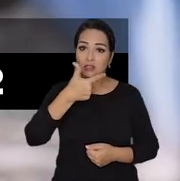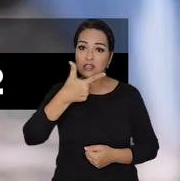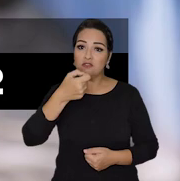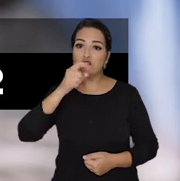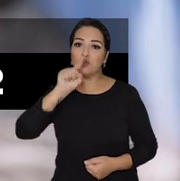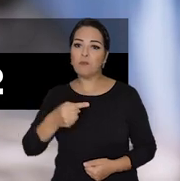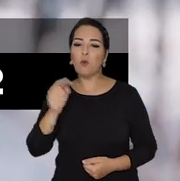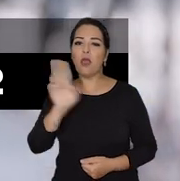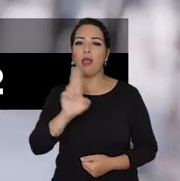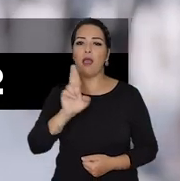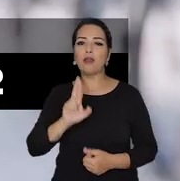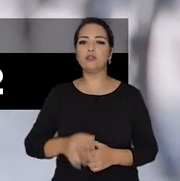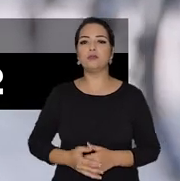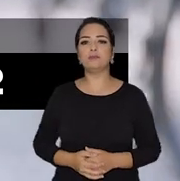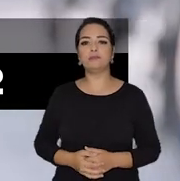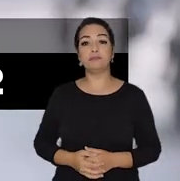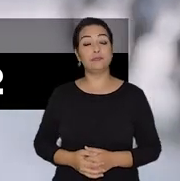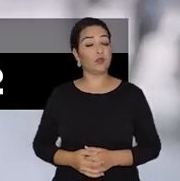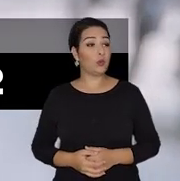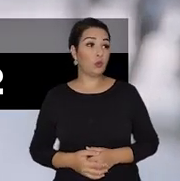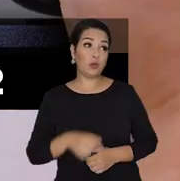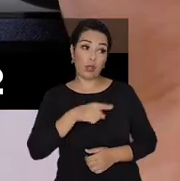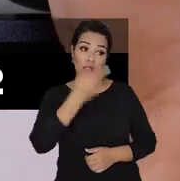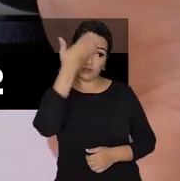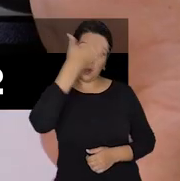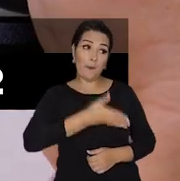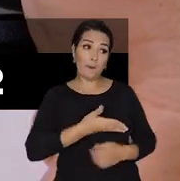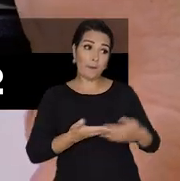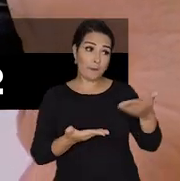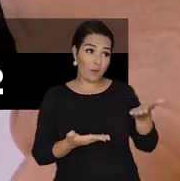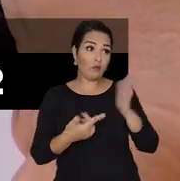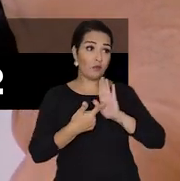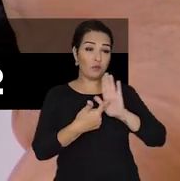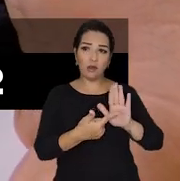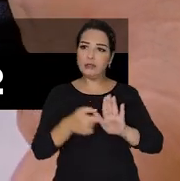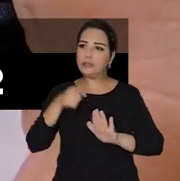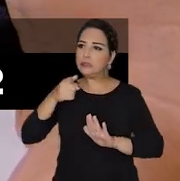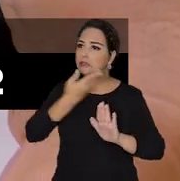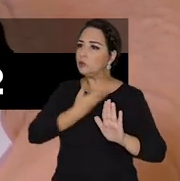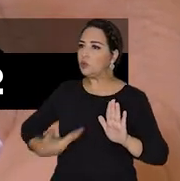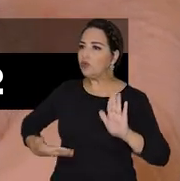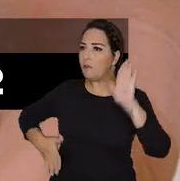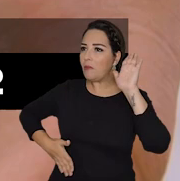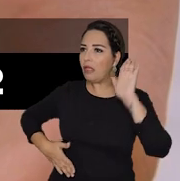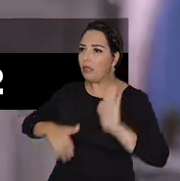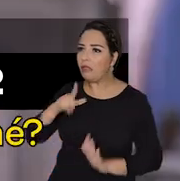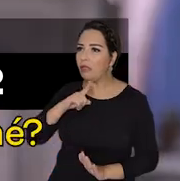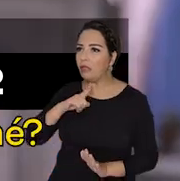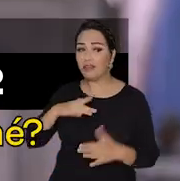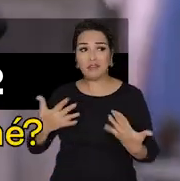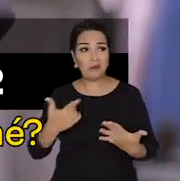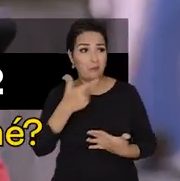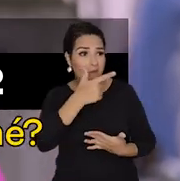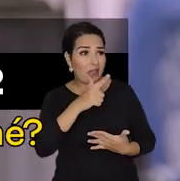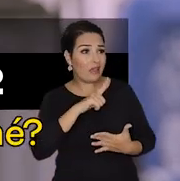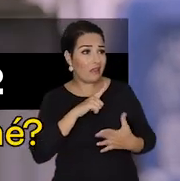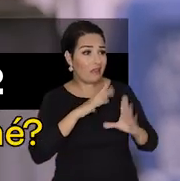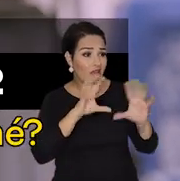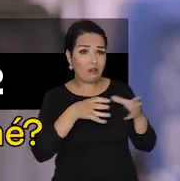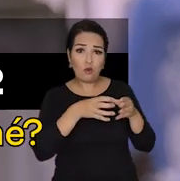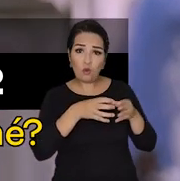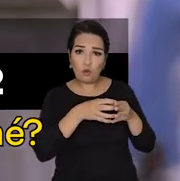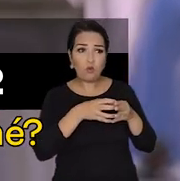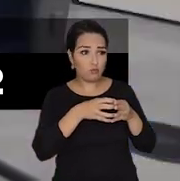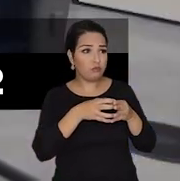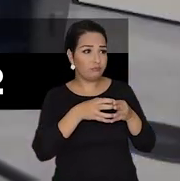recurso. Aquilo ali foi para ele receber o recurso destinado, que foi pago dias antes, tinha sido liberado pelo Estado. Ele foi receber a parte dele lá